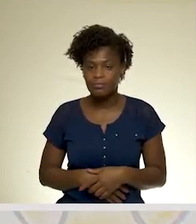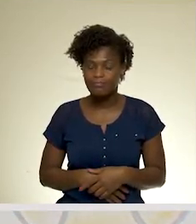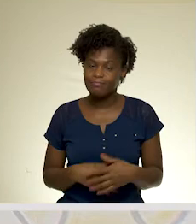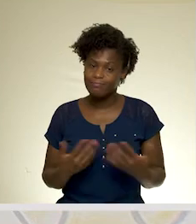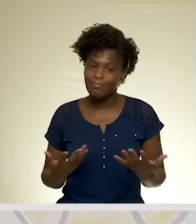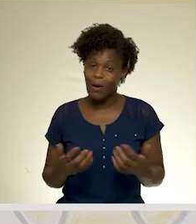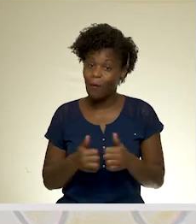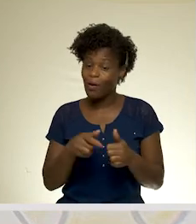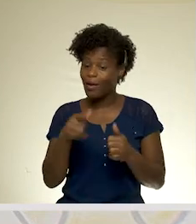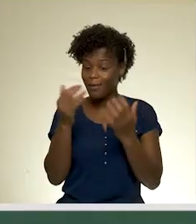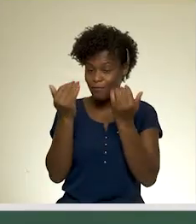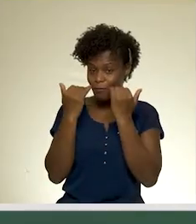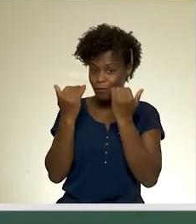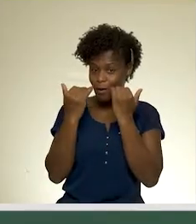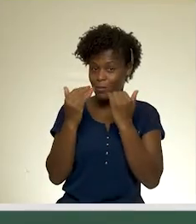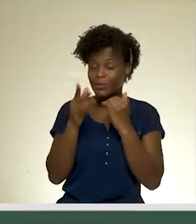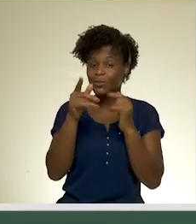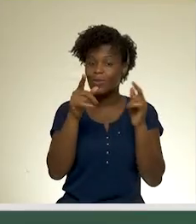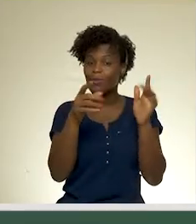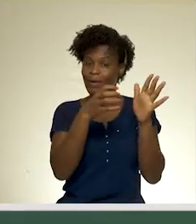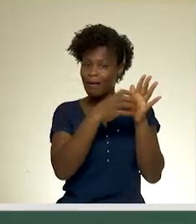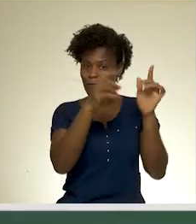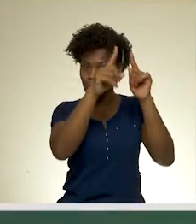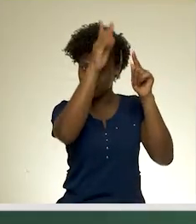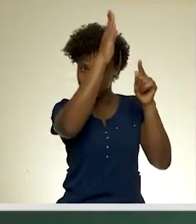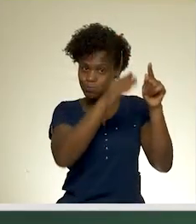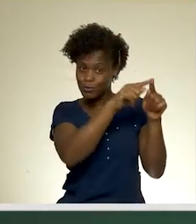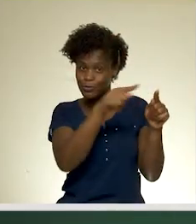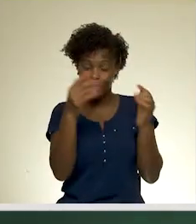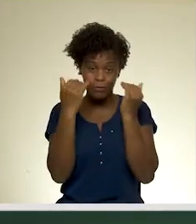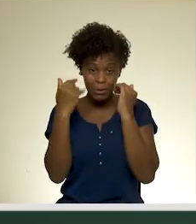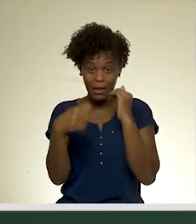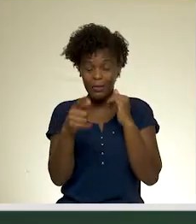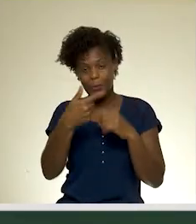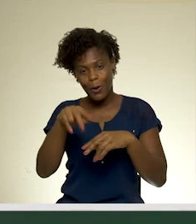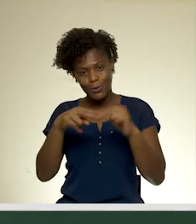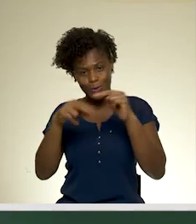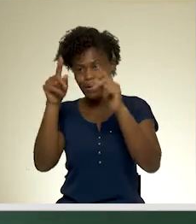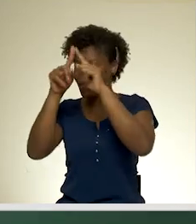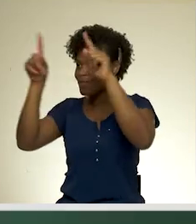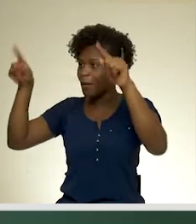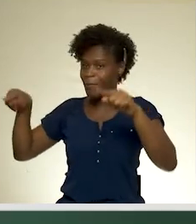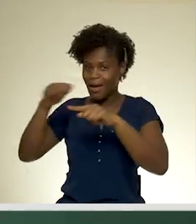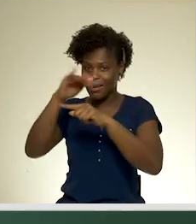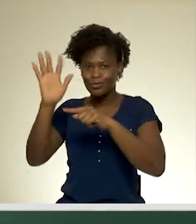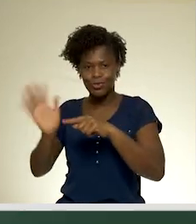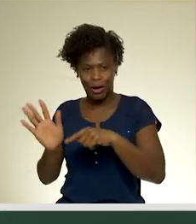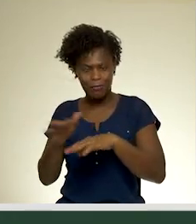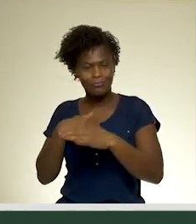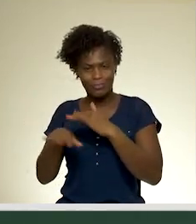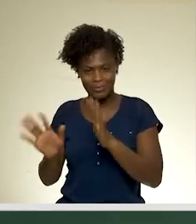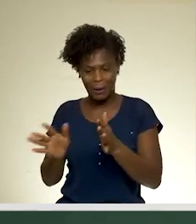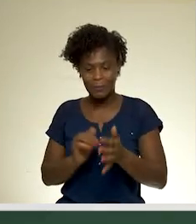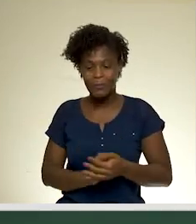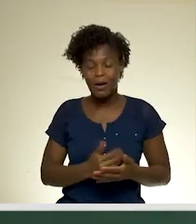Bem, com as informações do gráfico, acabamos de construir a nossa tabela.